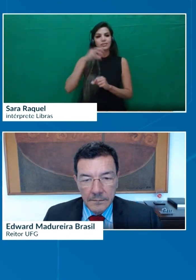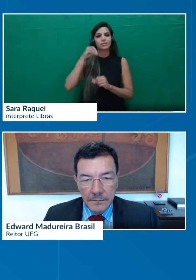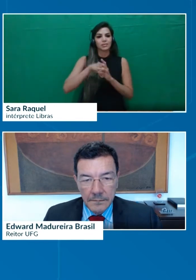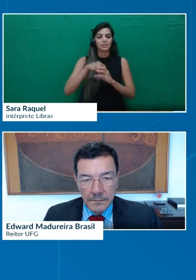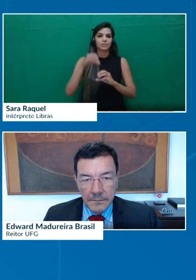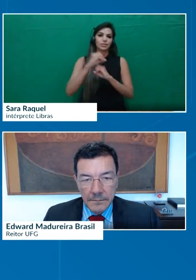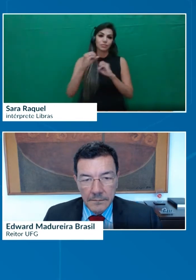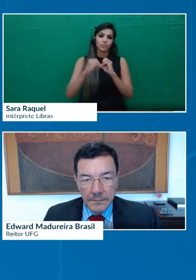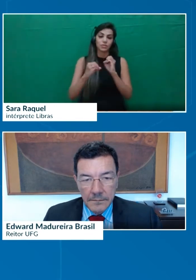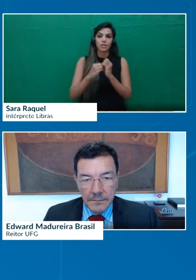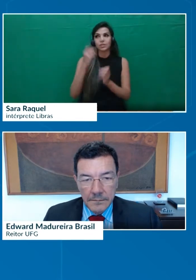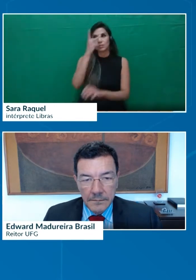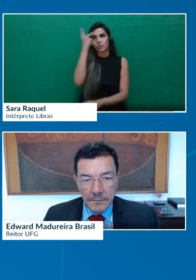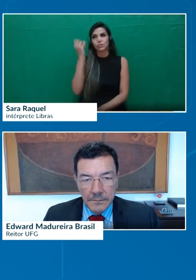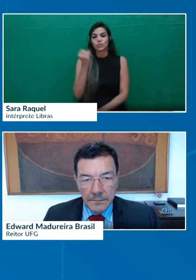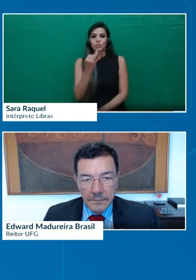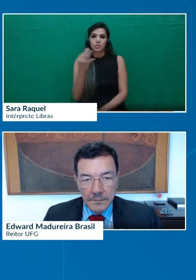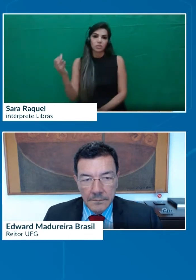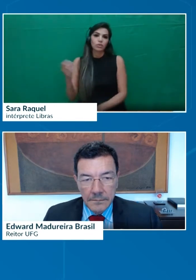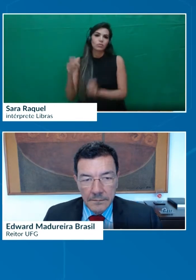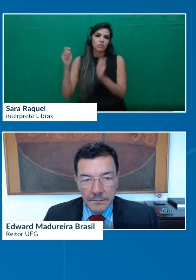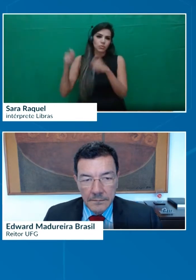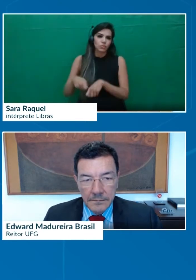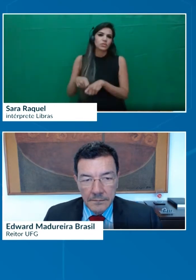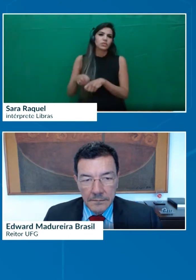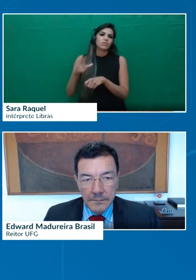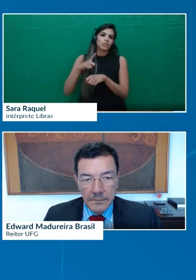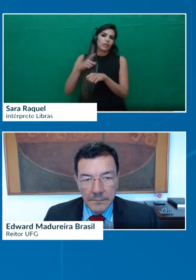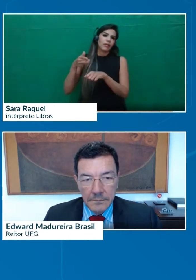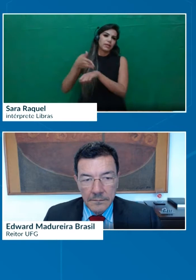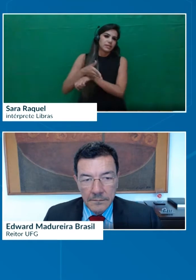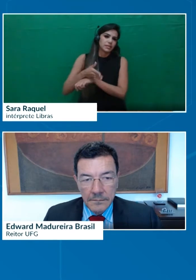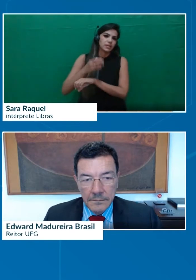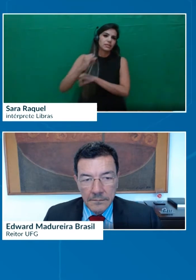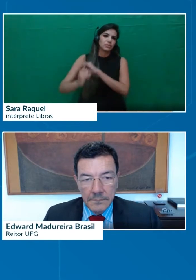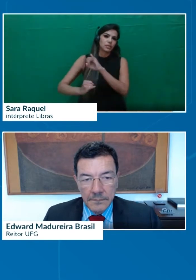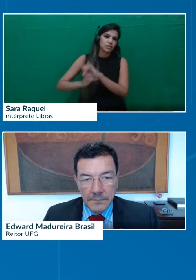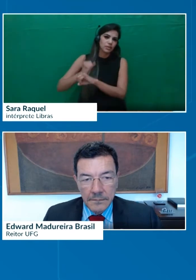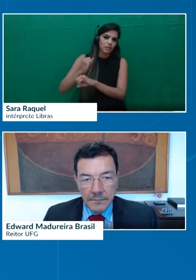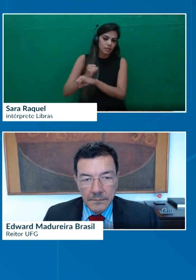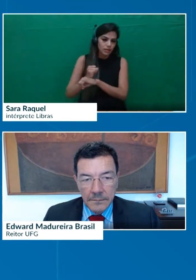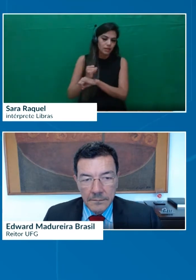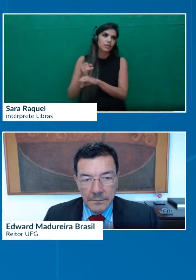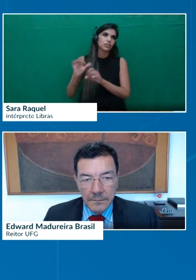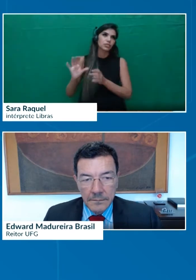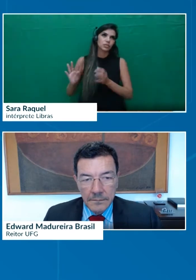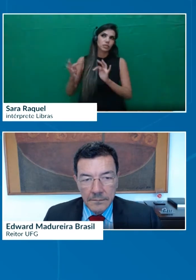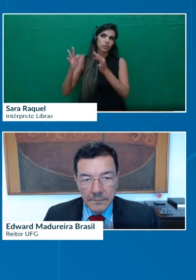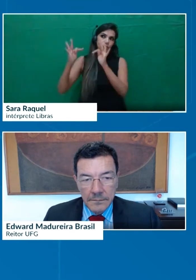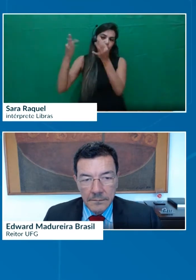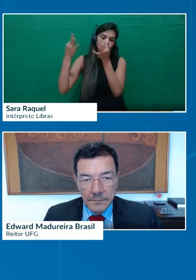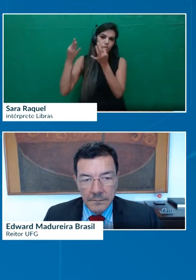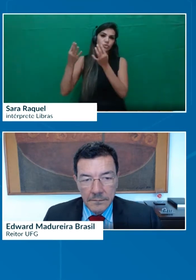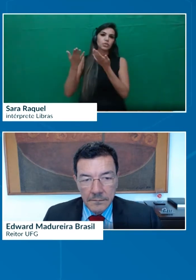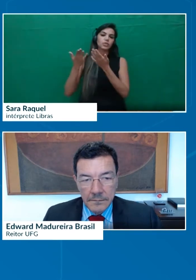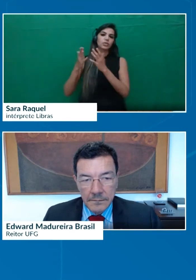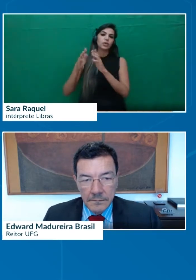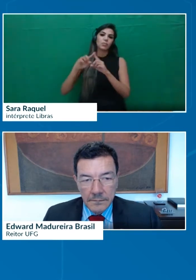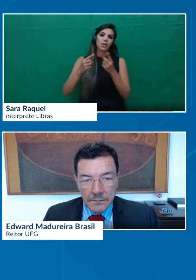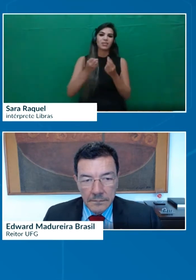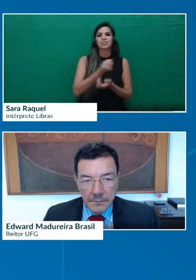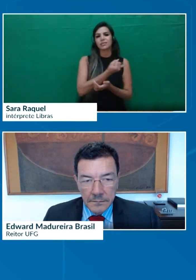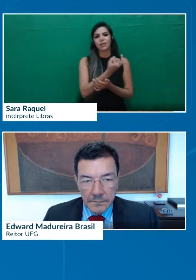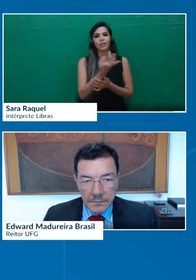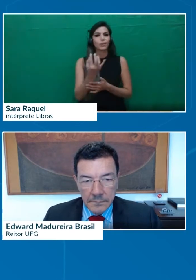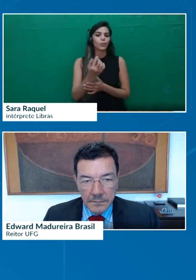né? Tem pessoas que conseguem ter acesso à internet, a meios de comunicação, tem pessoas que já